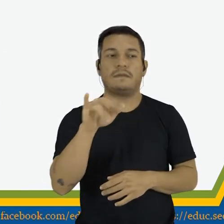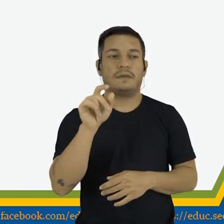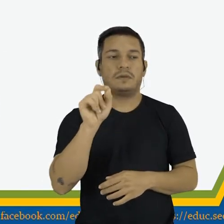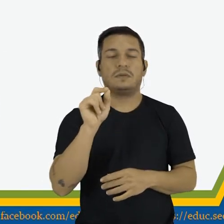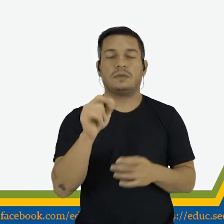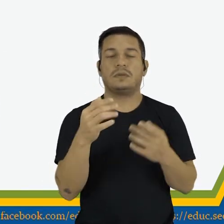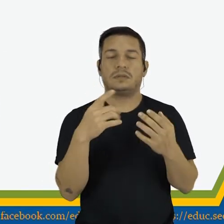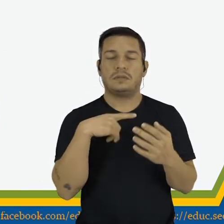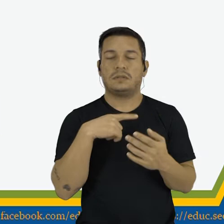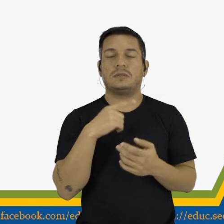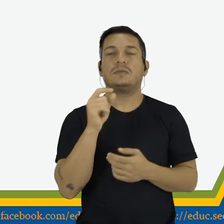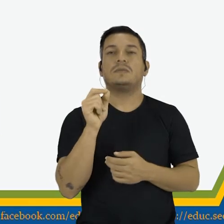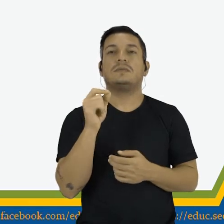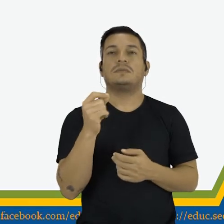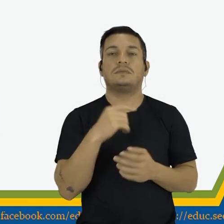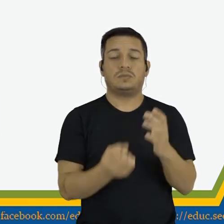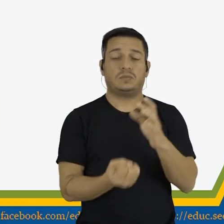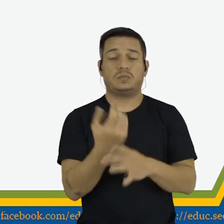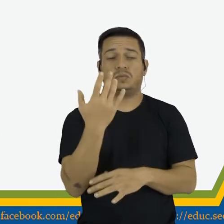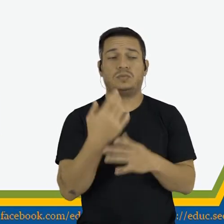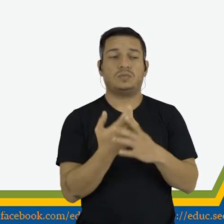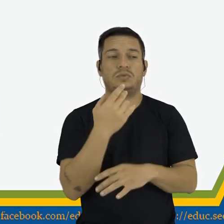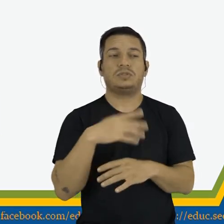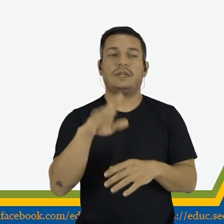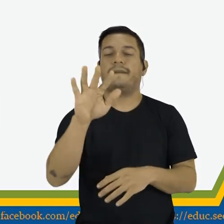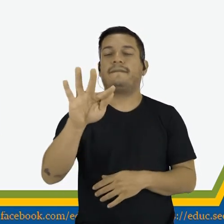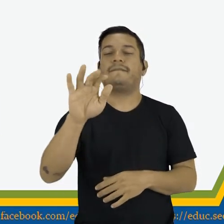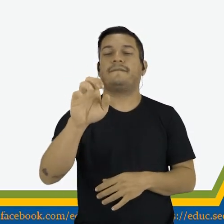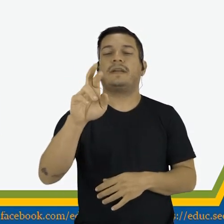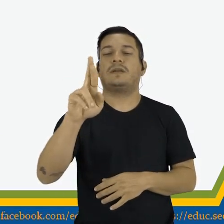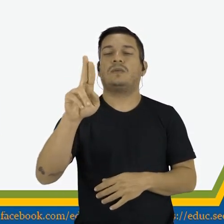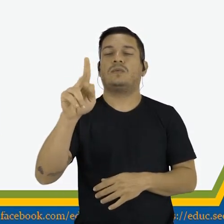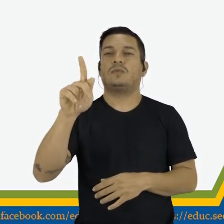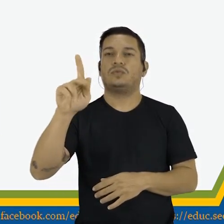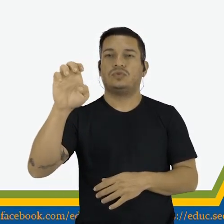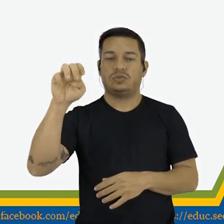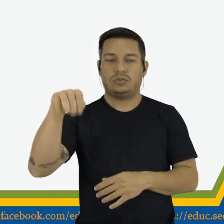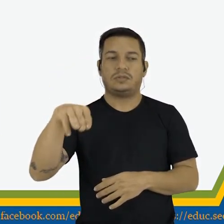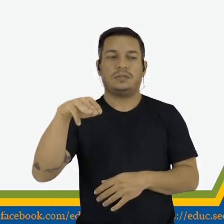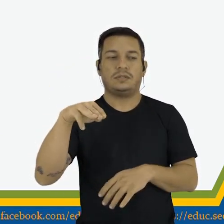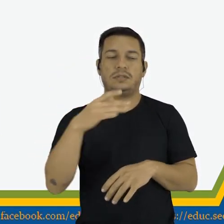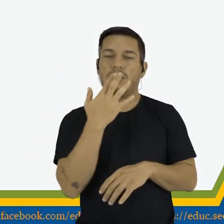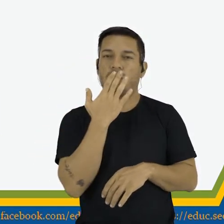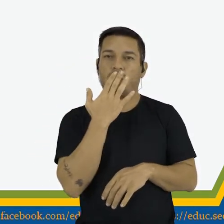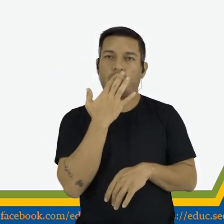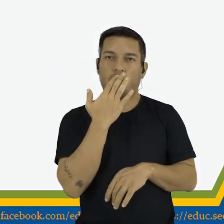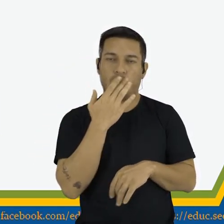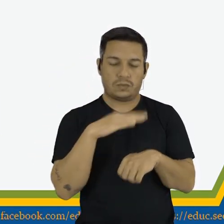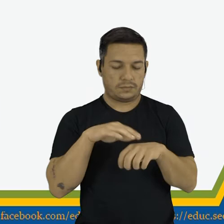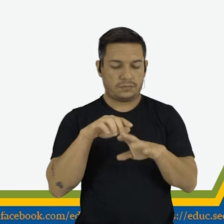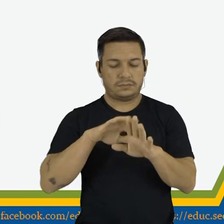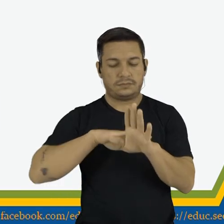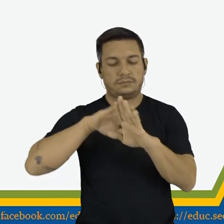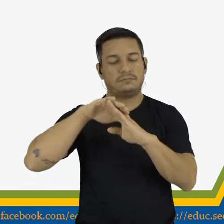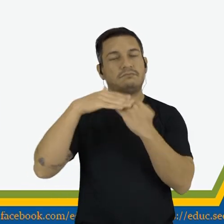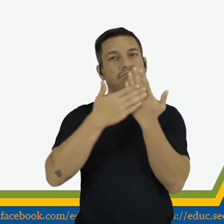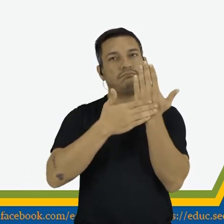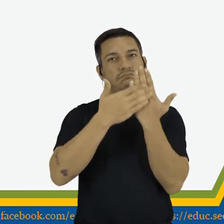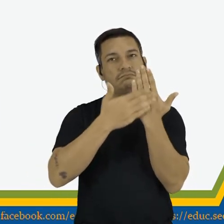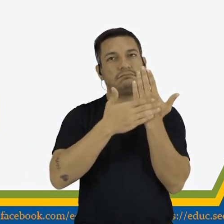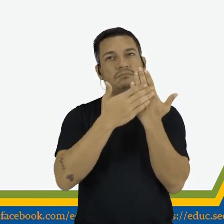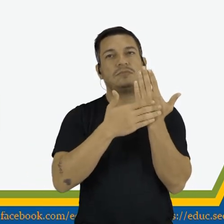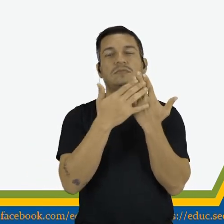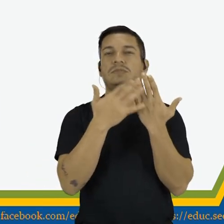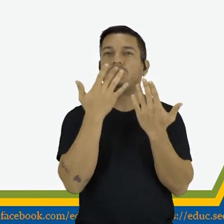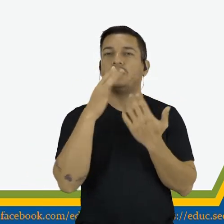vai ter o surgimento de ferrugem, como nós podemos ver aí no prego e nas chaves, que